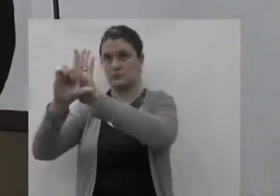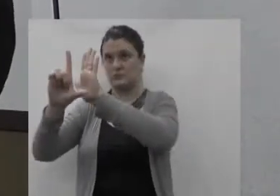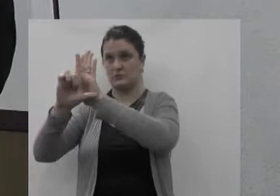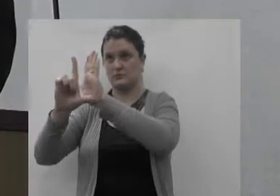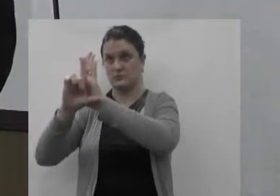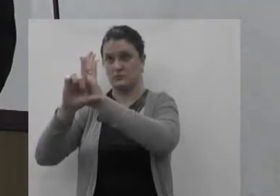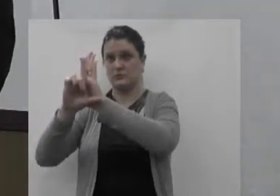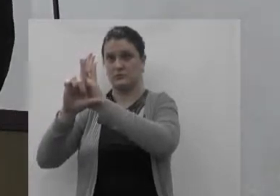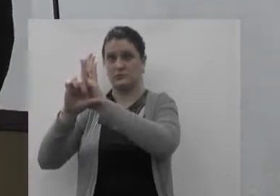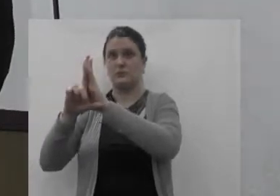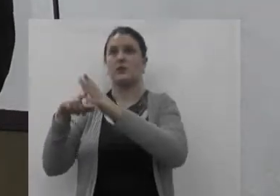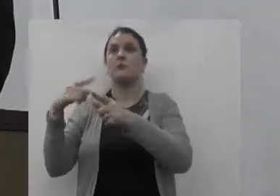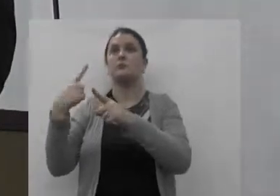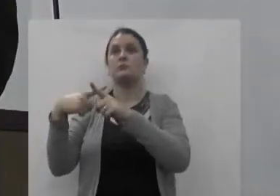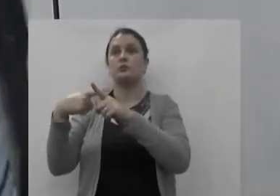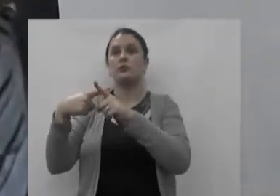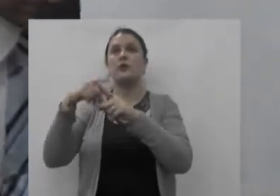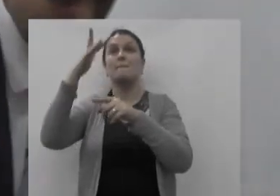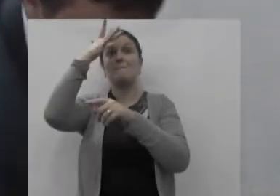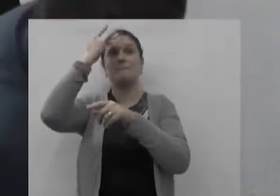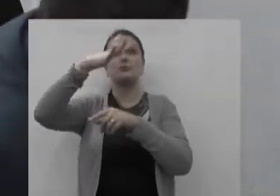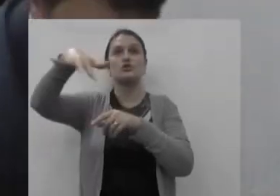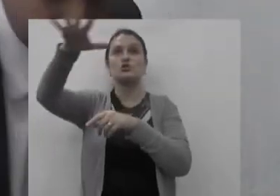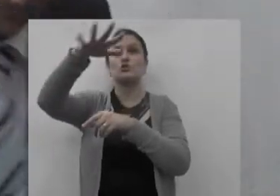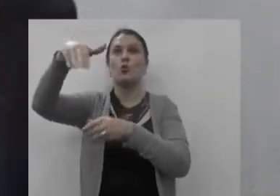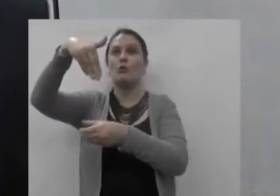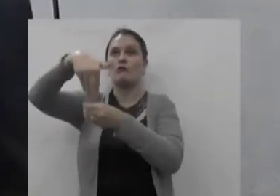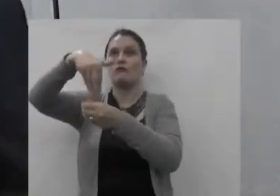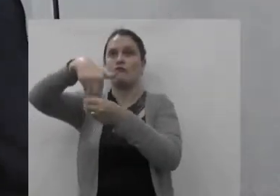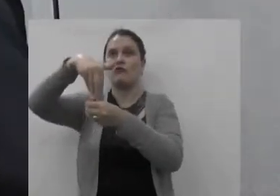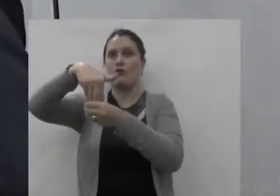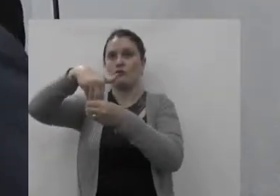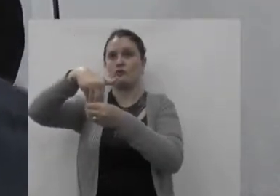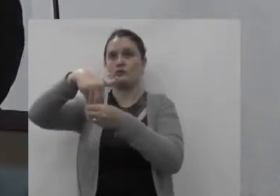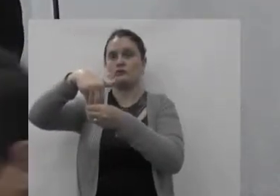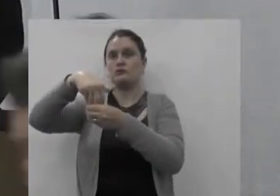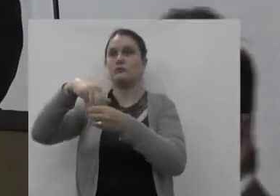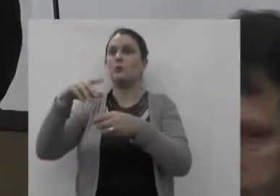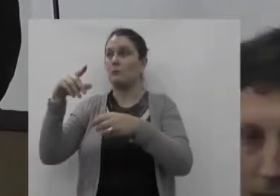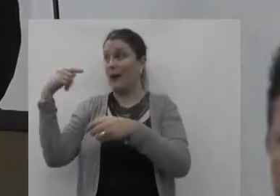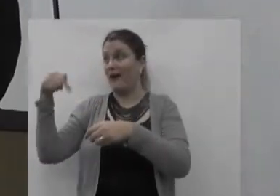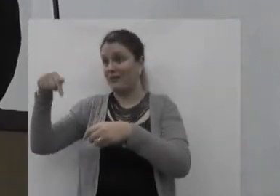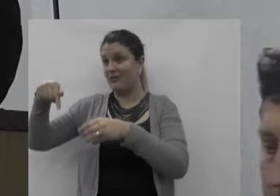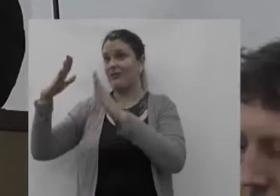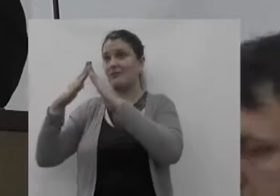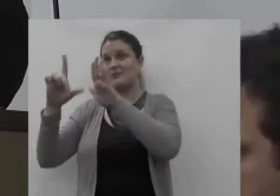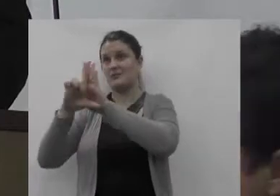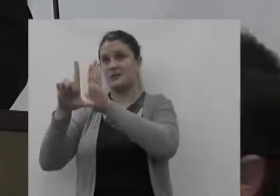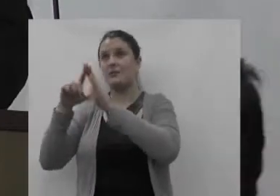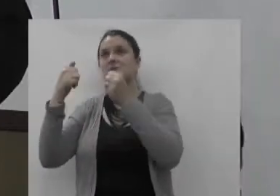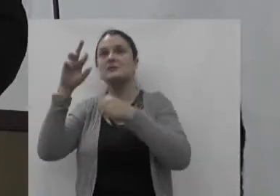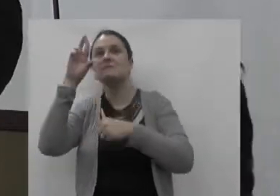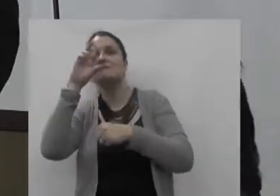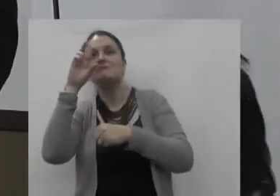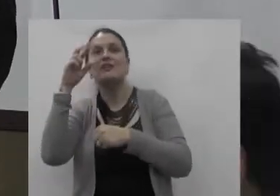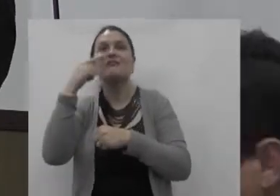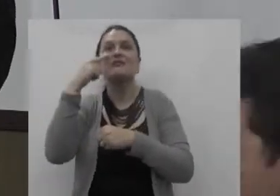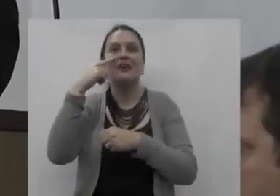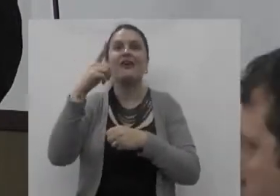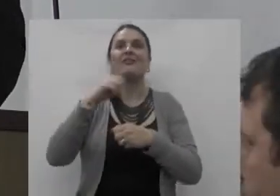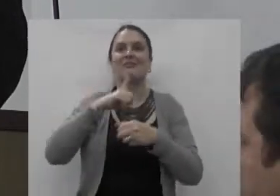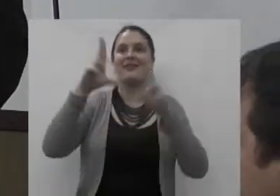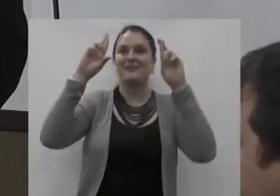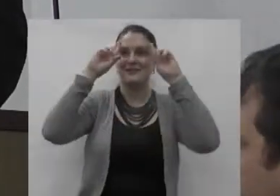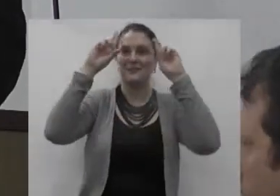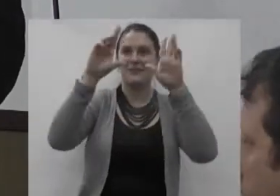poder público, através de legisladores que somos e também fiscalizadores